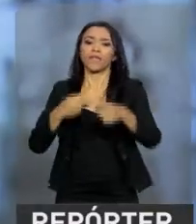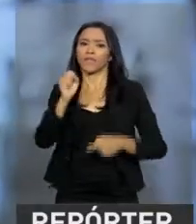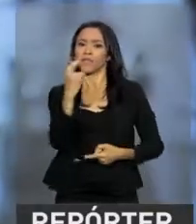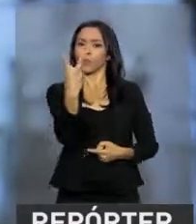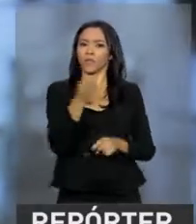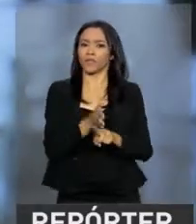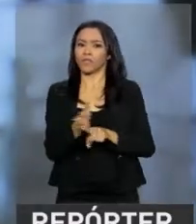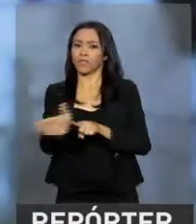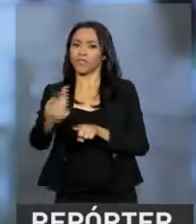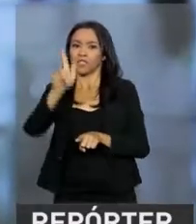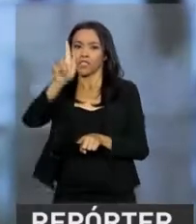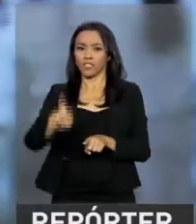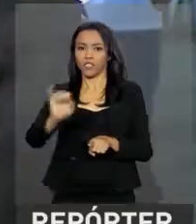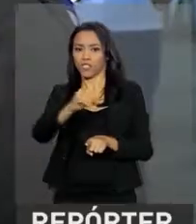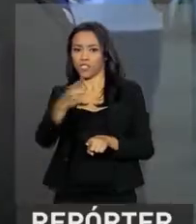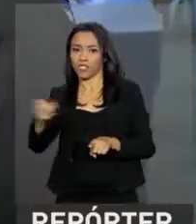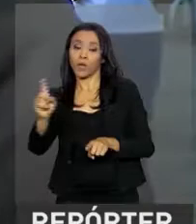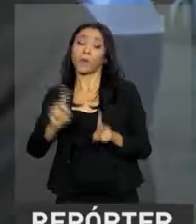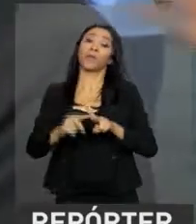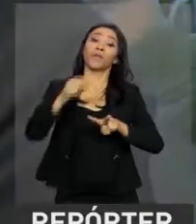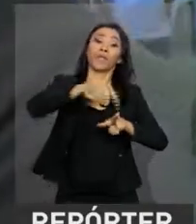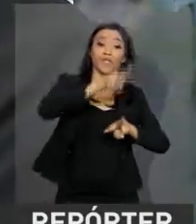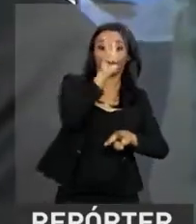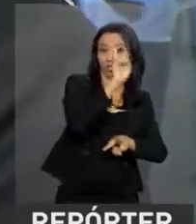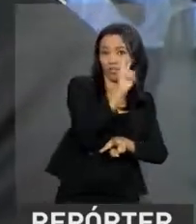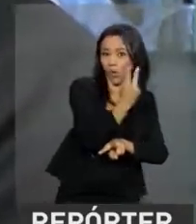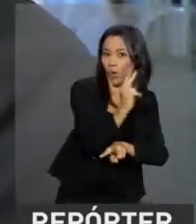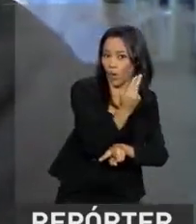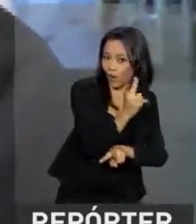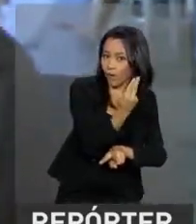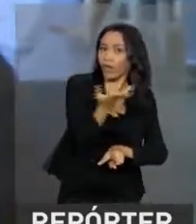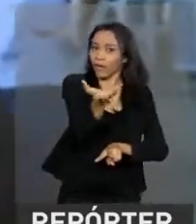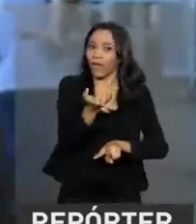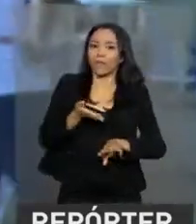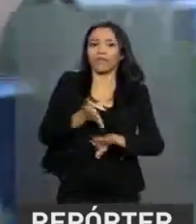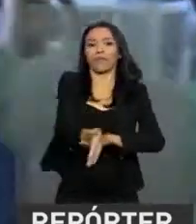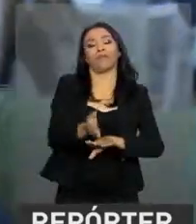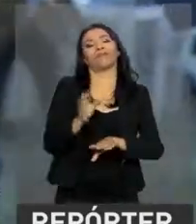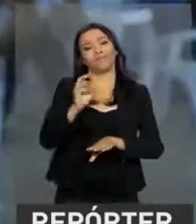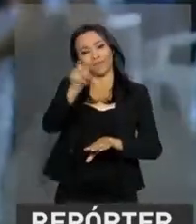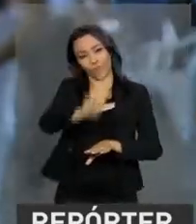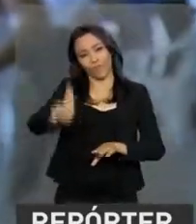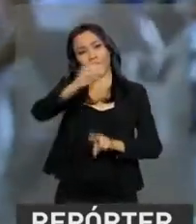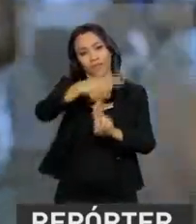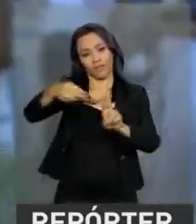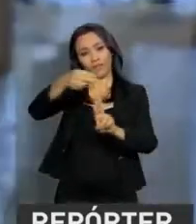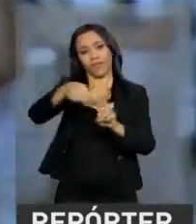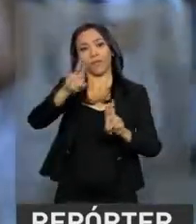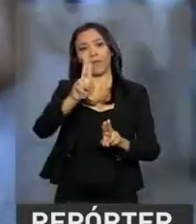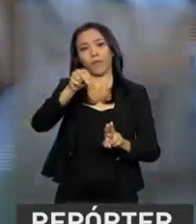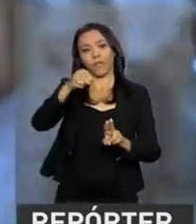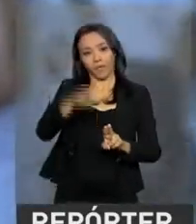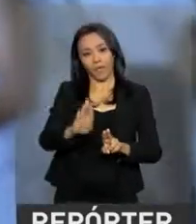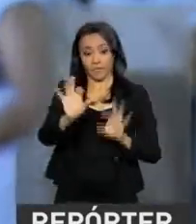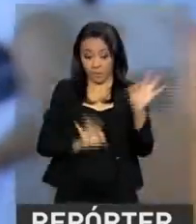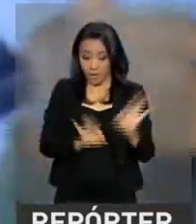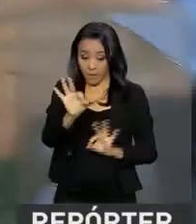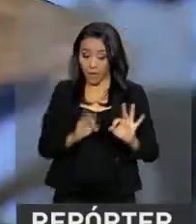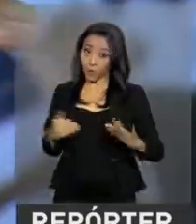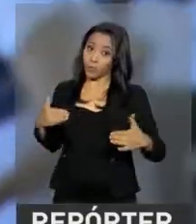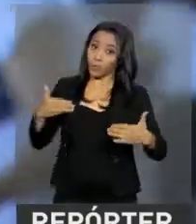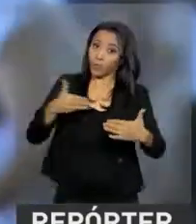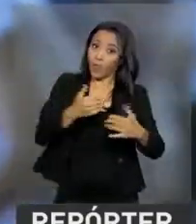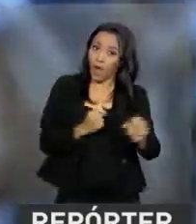Enem, Gestão Pública e História. Ele também quer entrar na Universidade de Brasília e se preparou durante o ano. Fez os